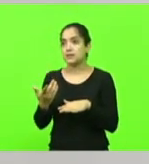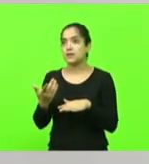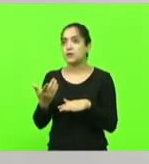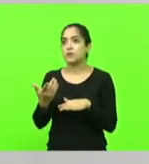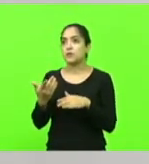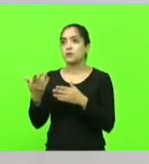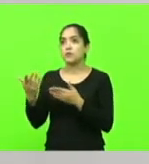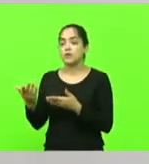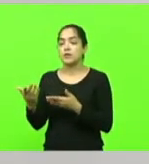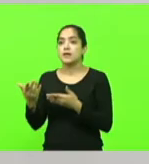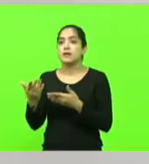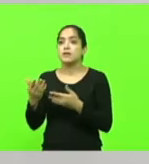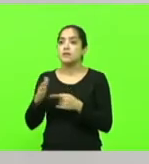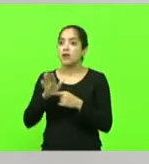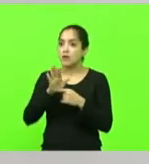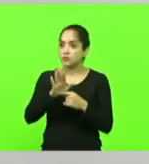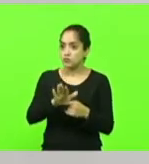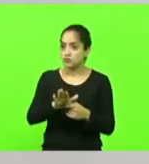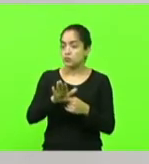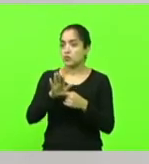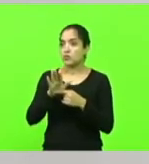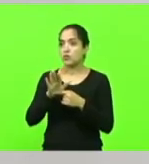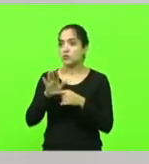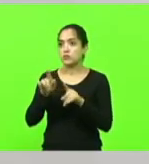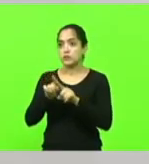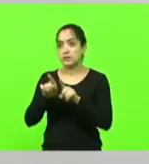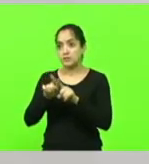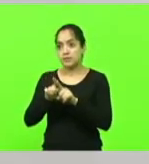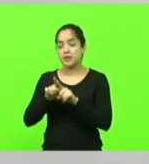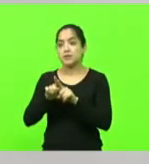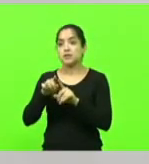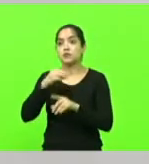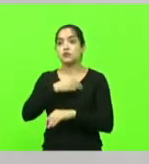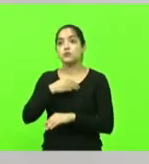senador Jorginho Melo, pela intervenção do ministro